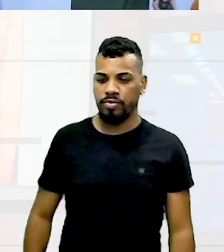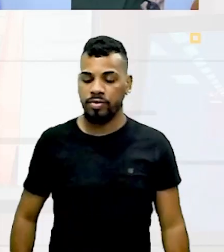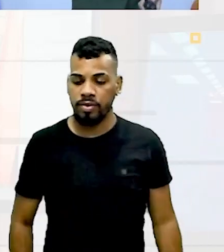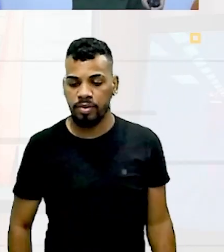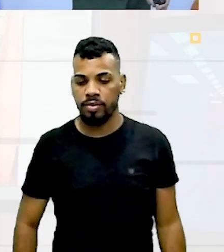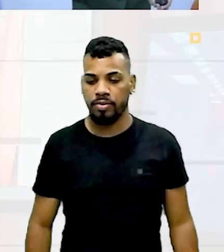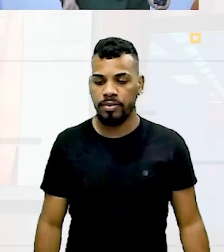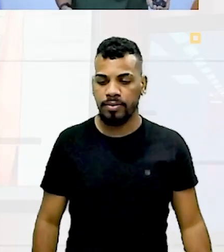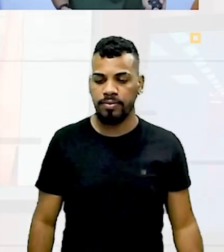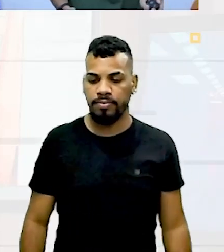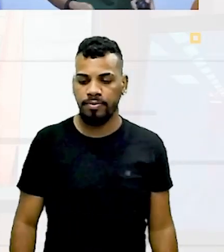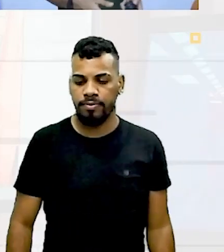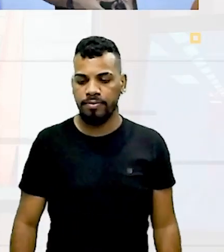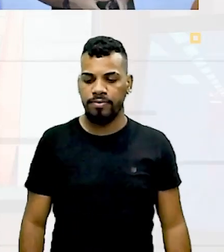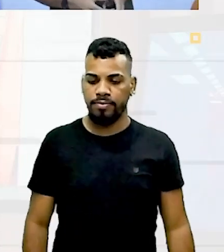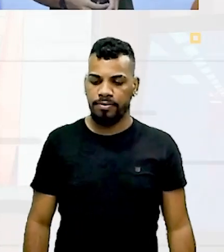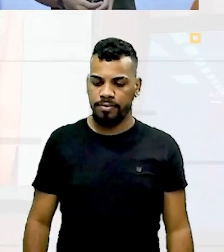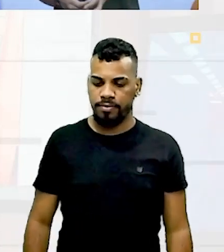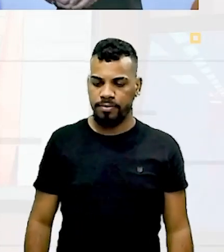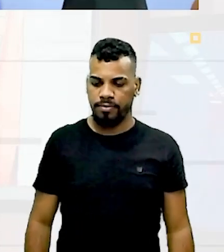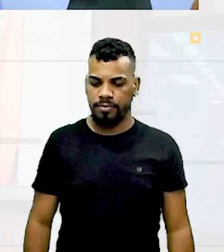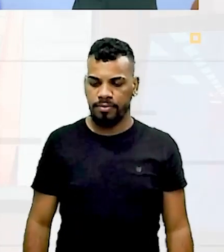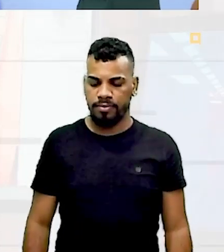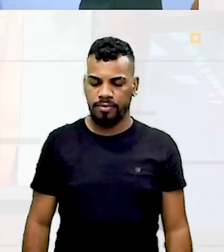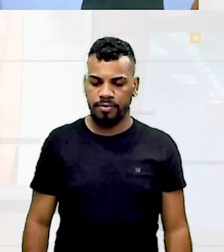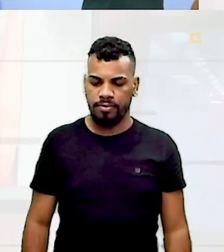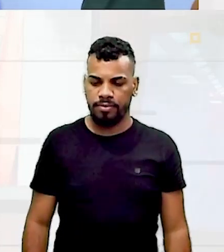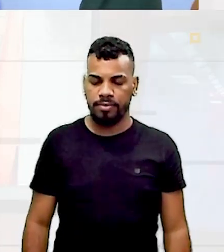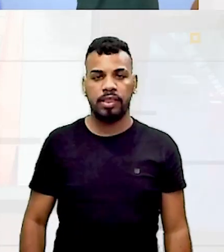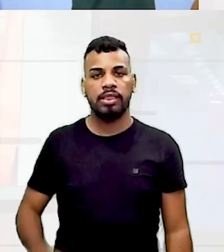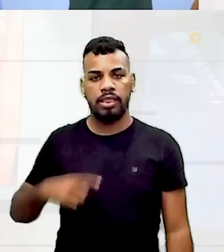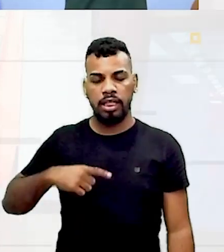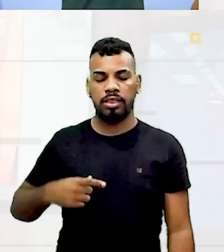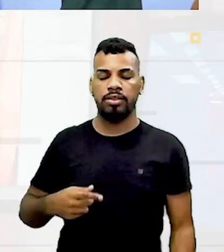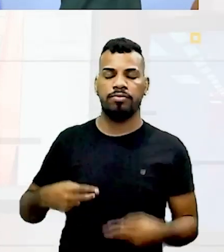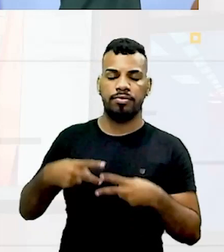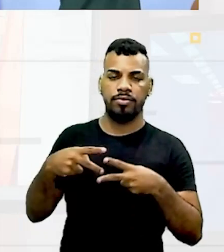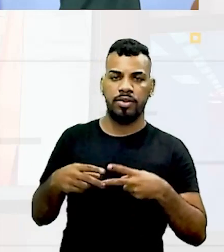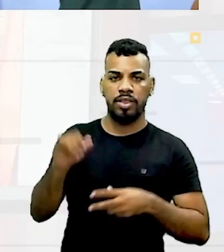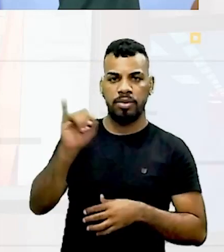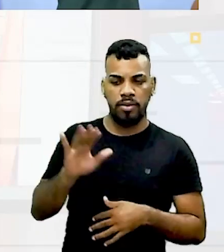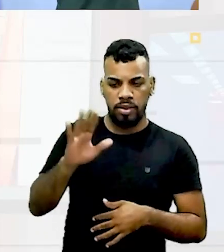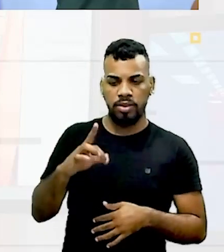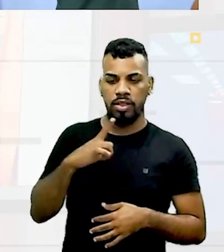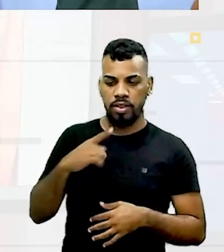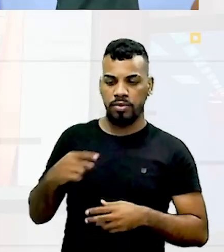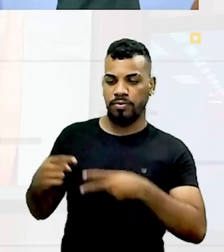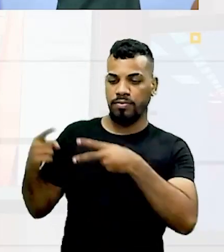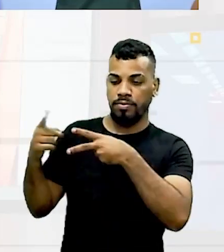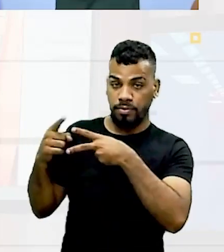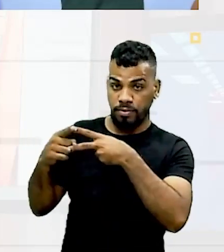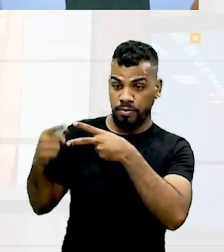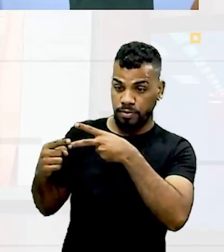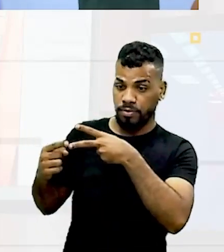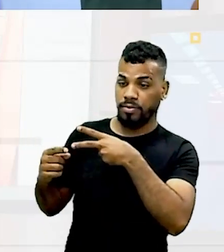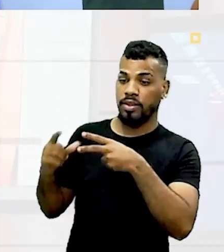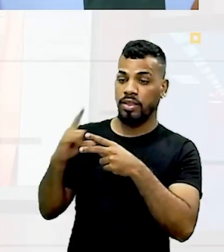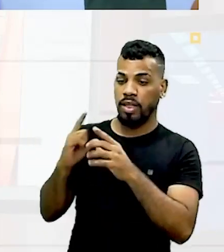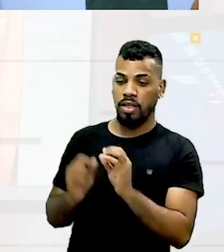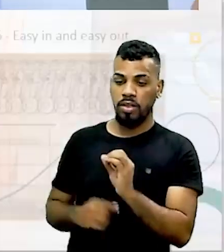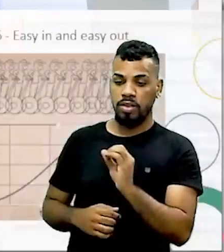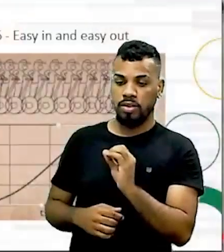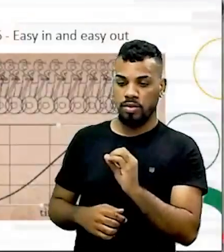exemplo, no slide, ele tem essas duas imagens, uma com o follow through e overlap, e uma sem.